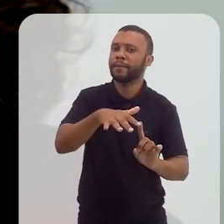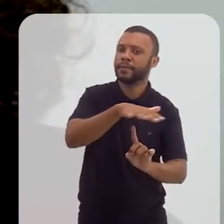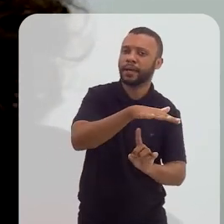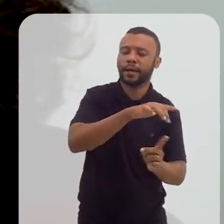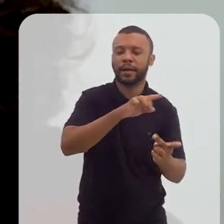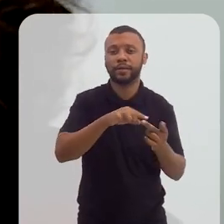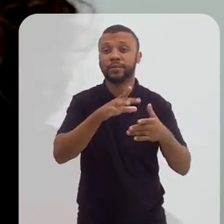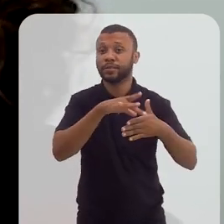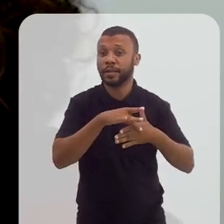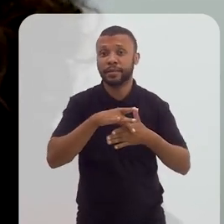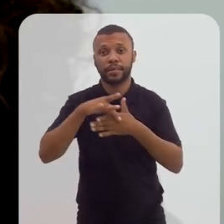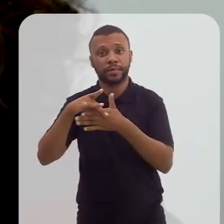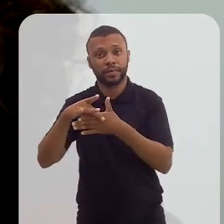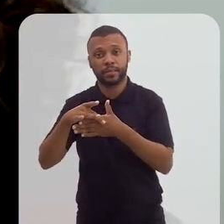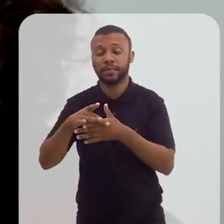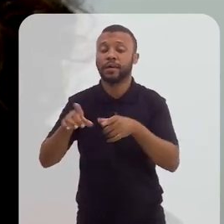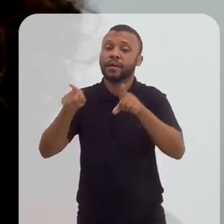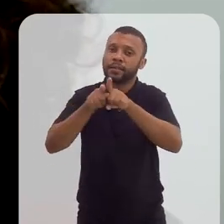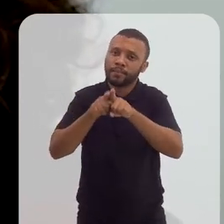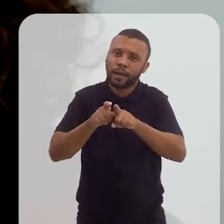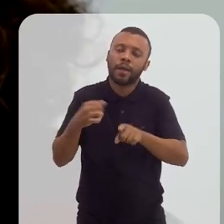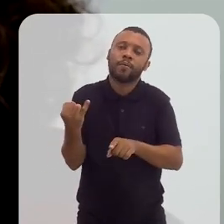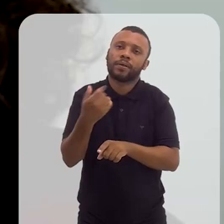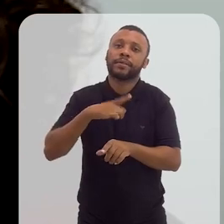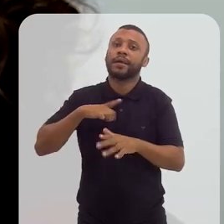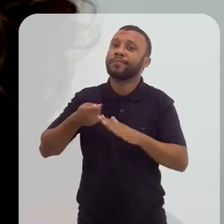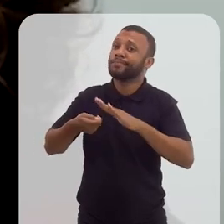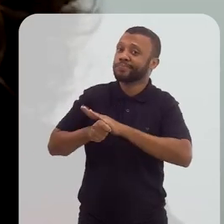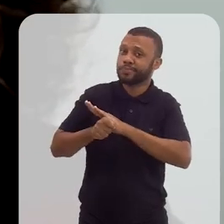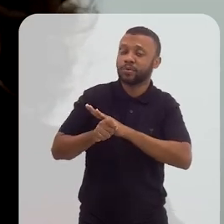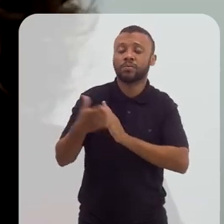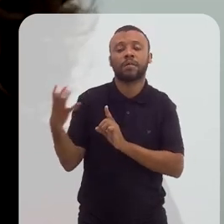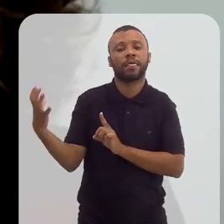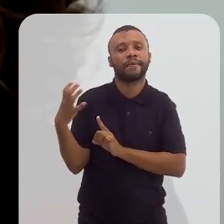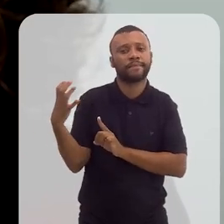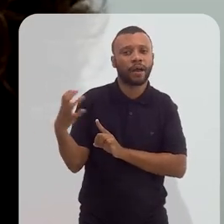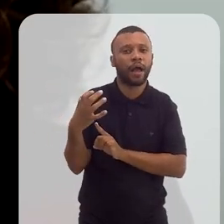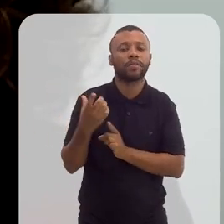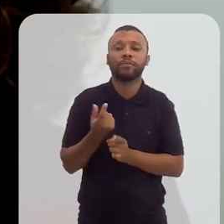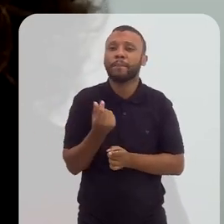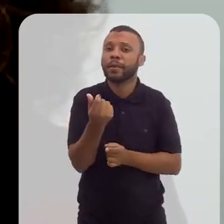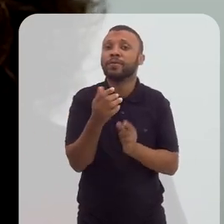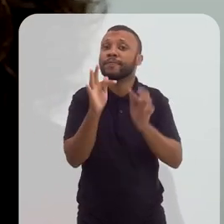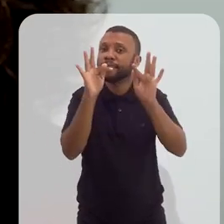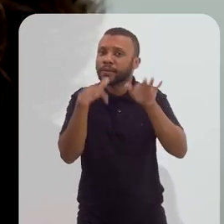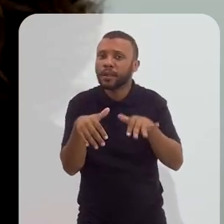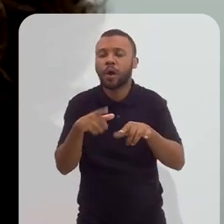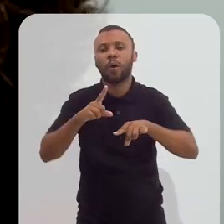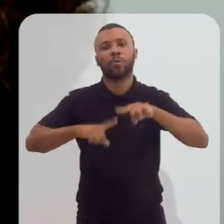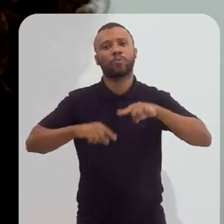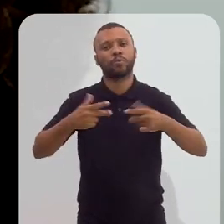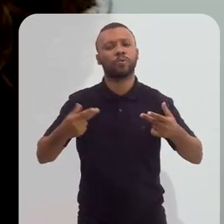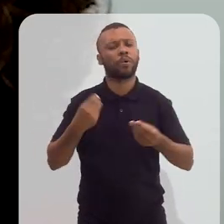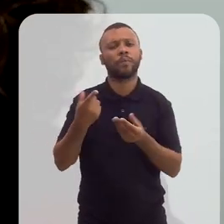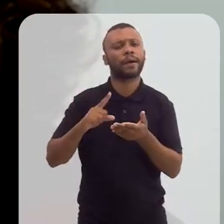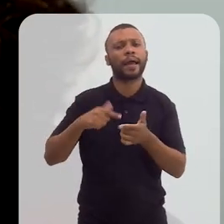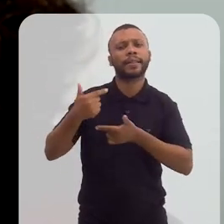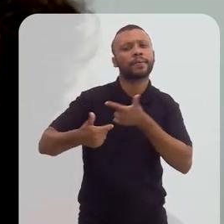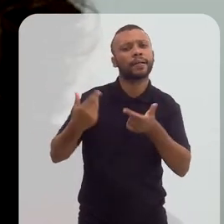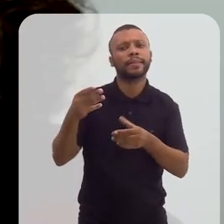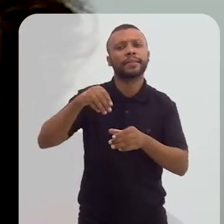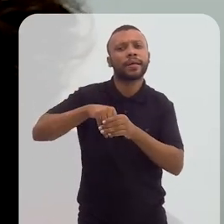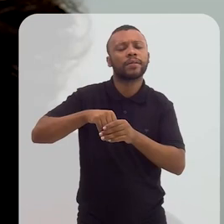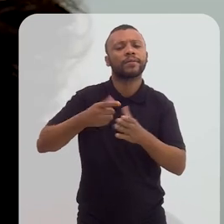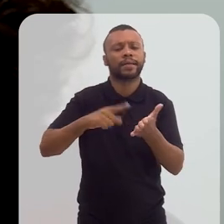fazer investimentos, e isso acaba impactando no preço final do produto. Como é que é trabalhado isso, assim, dentro dessa cartilha? Teve